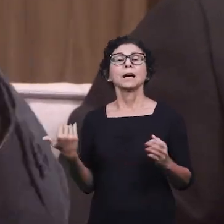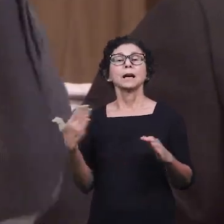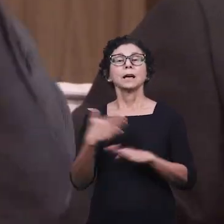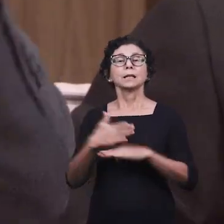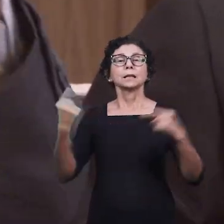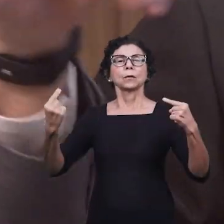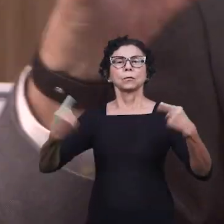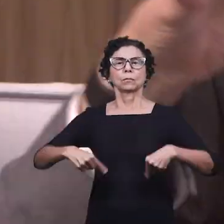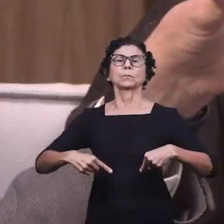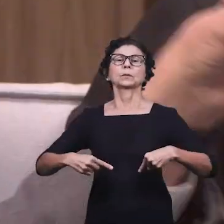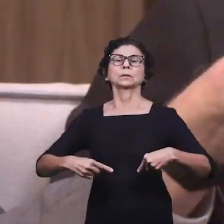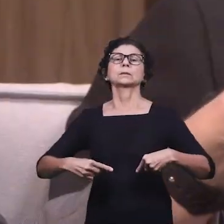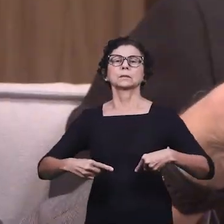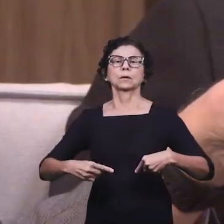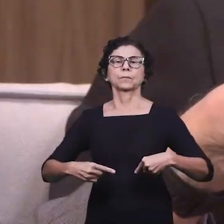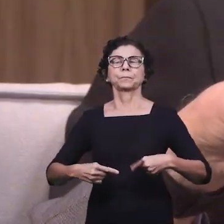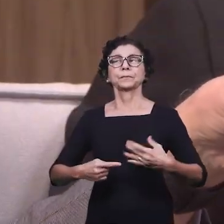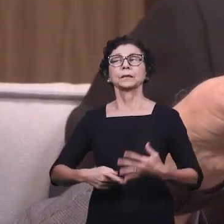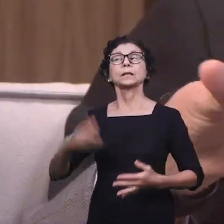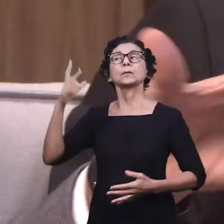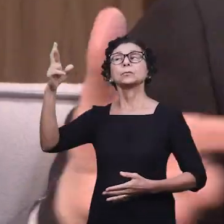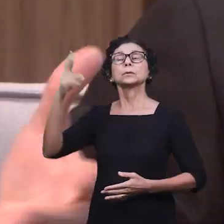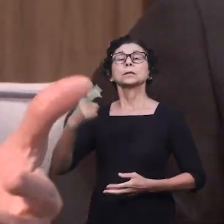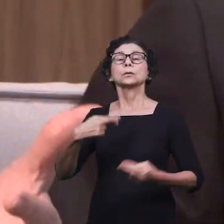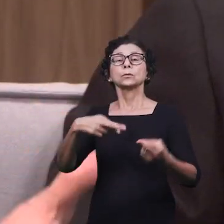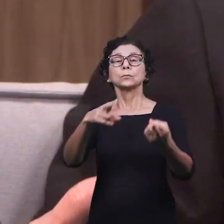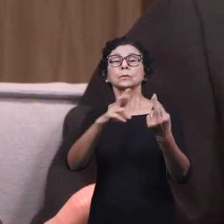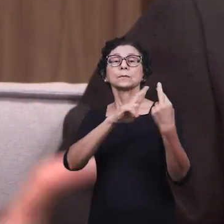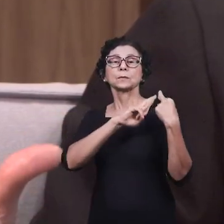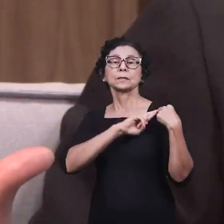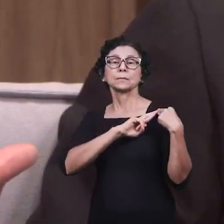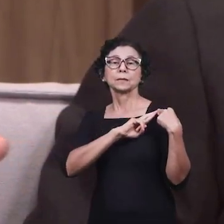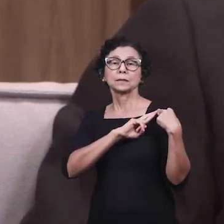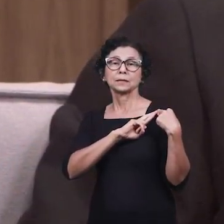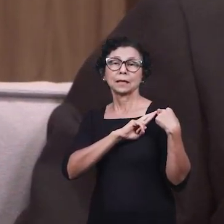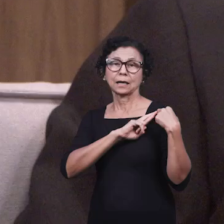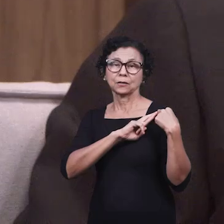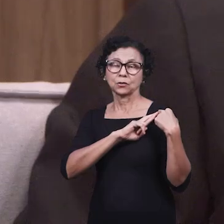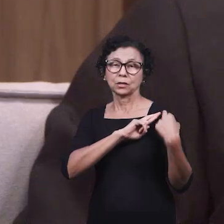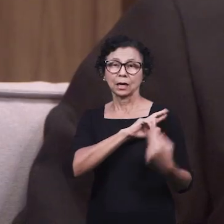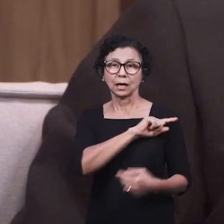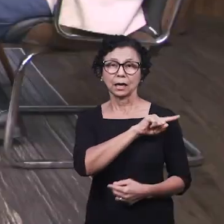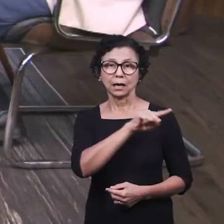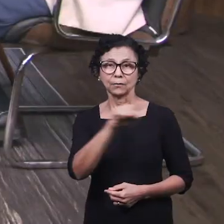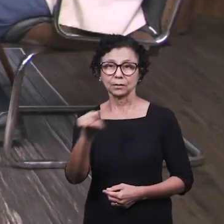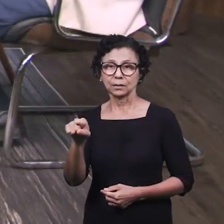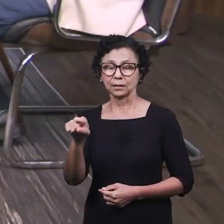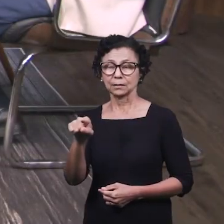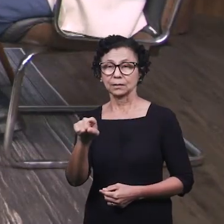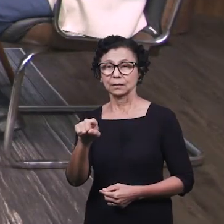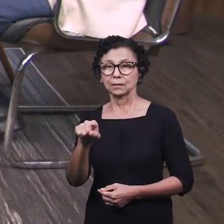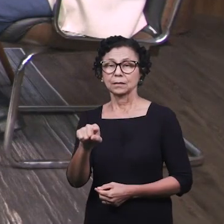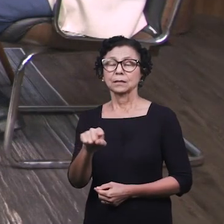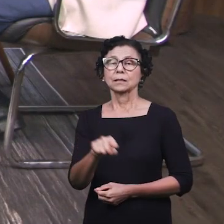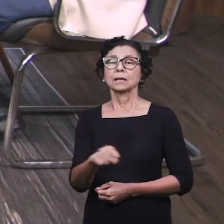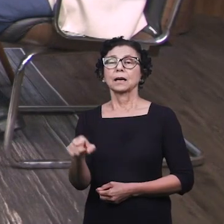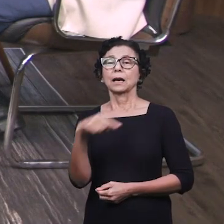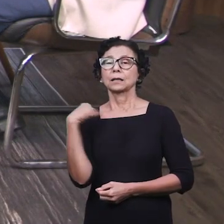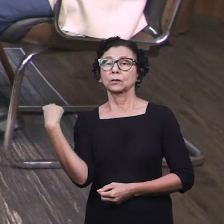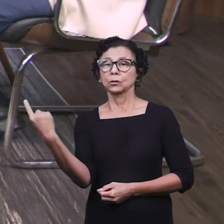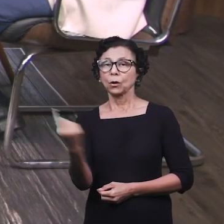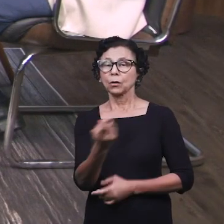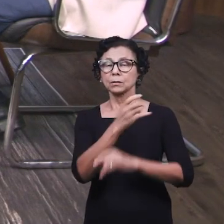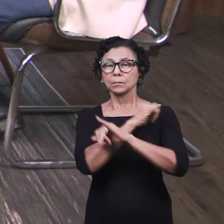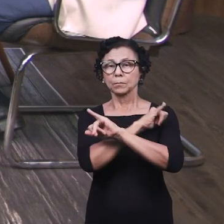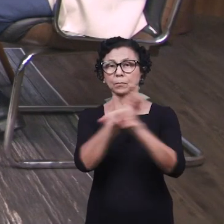e a incumbência que o Senhor nos tem dado de insistir, de proclamar essa verdade que